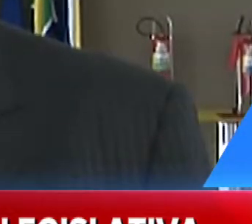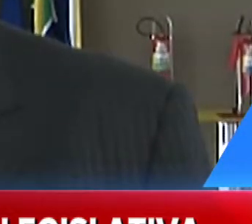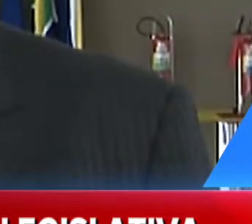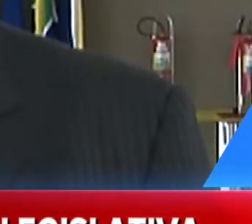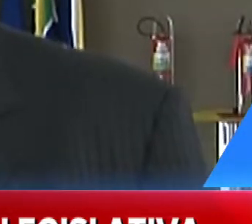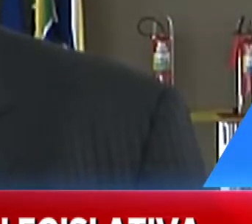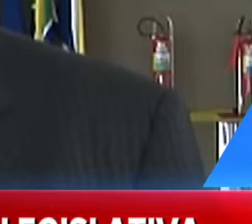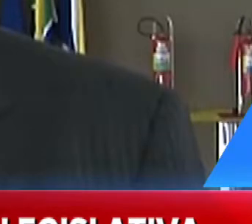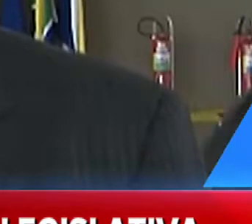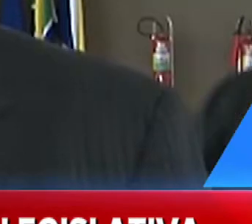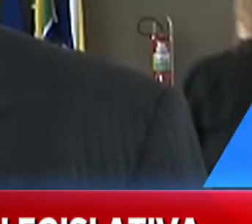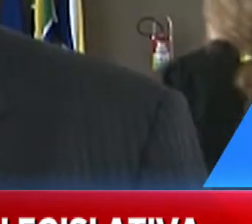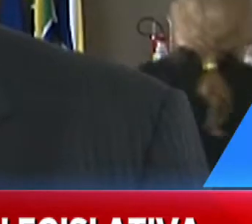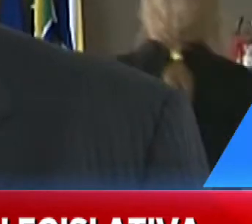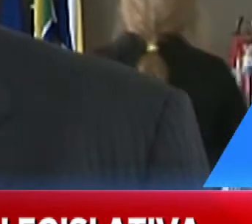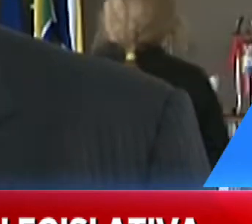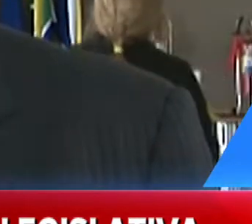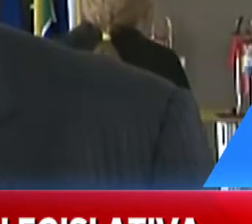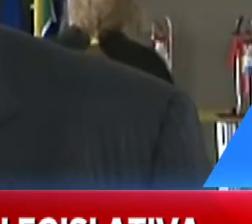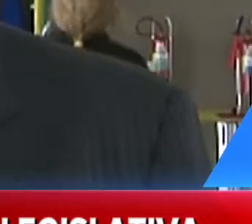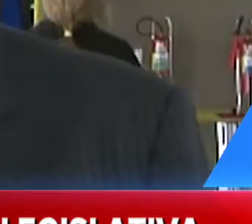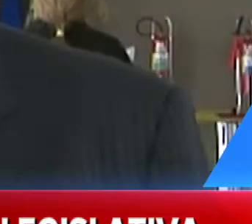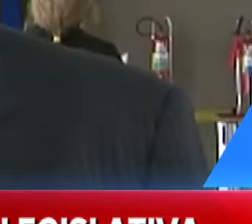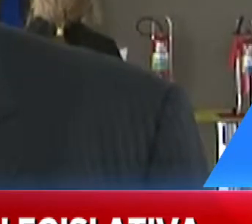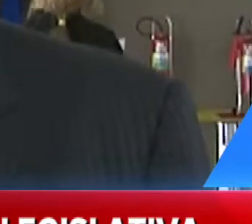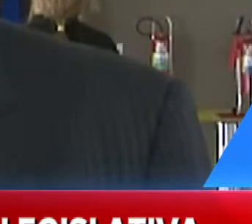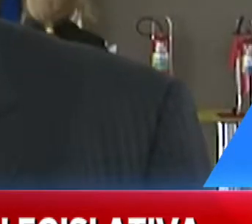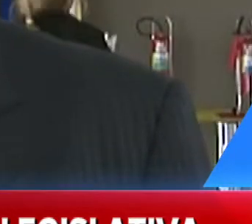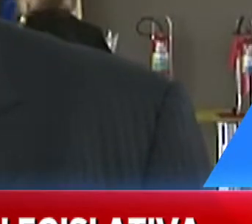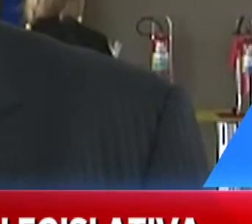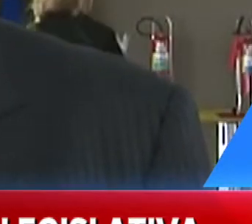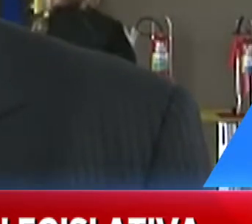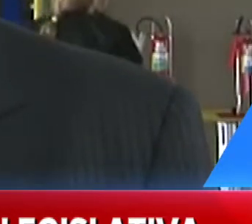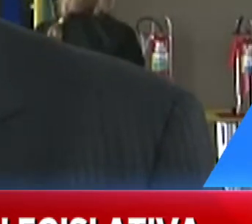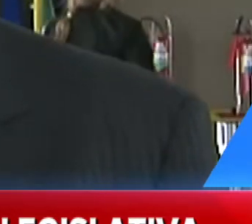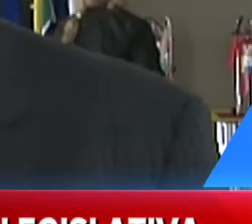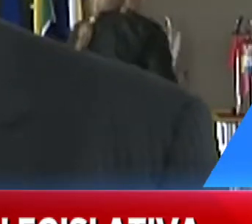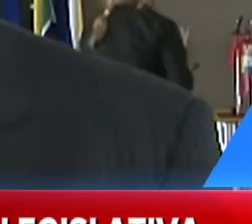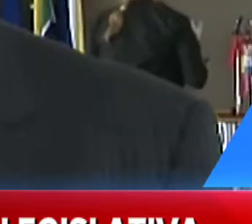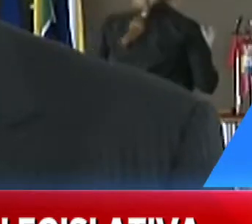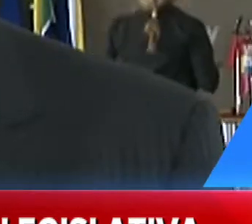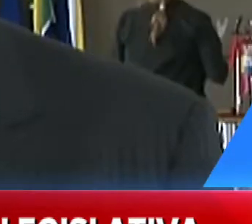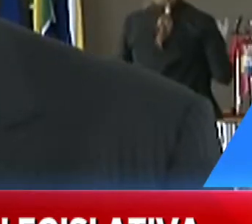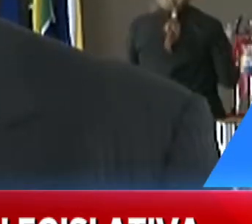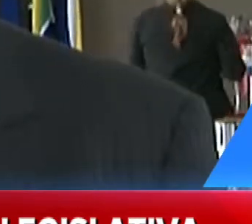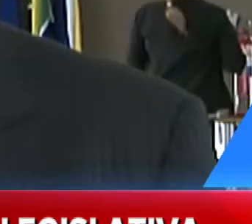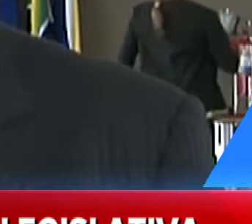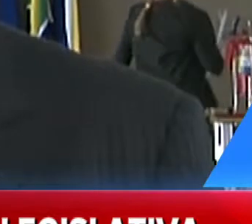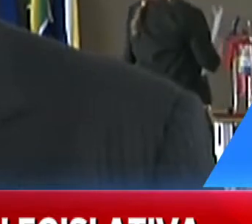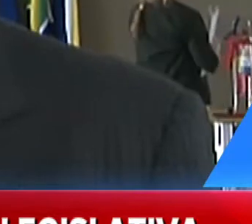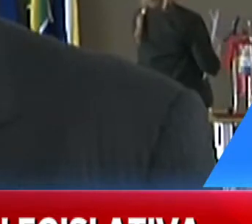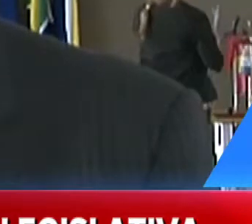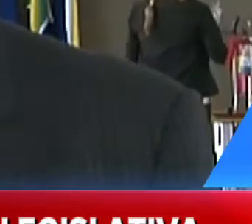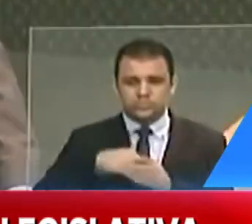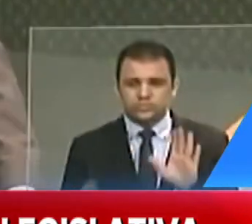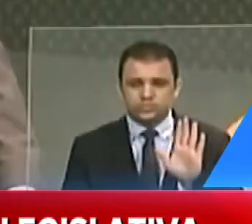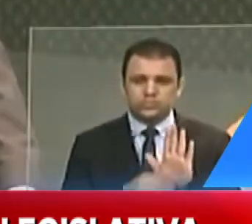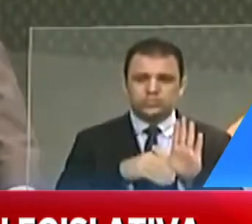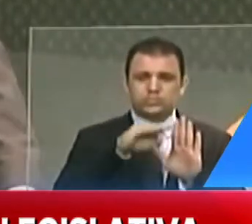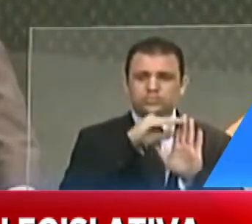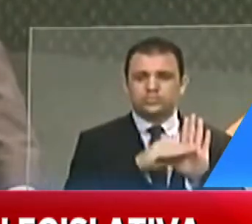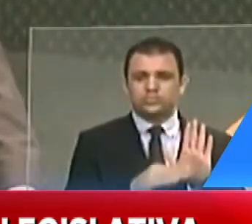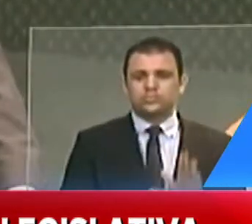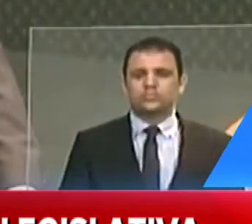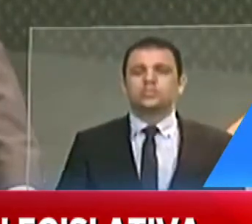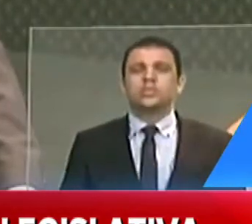quinta-feira, onde vamos reunir uma comissão dos representantes dessas brincadeiras para, junto com o Diego, buscarmos uma solução para atendermos a todos.